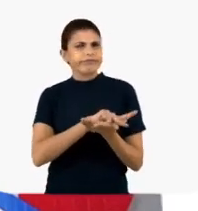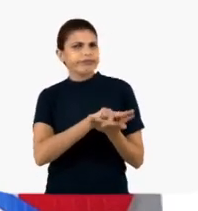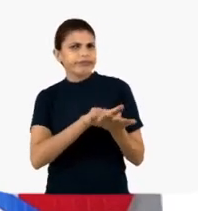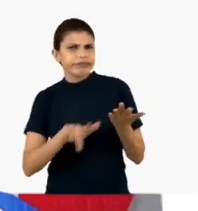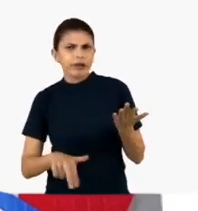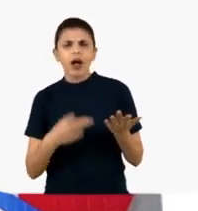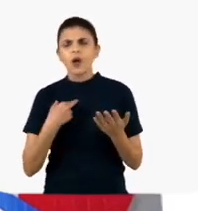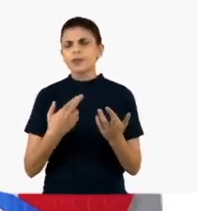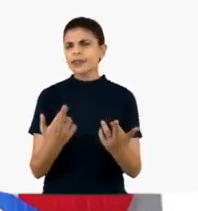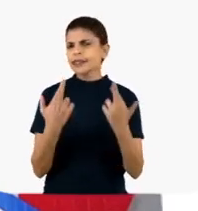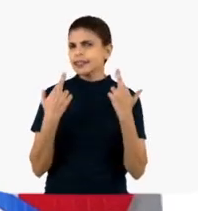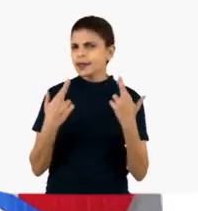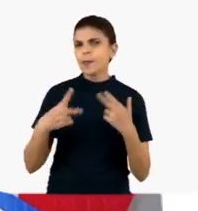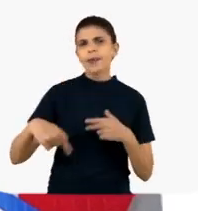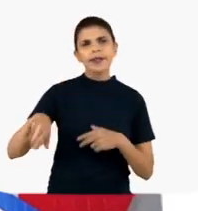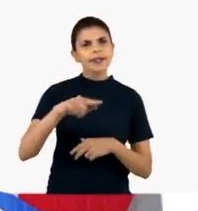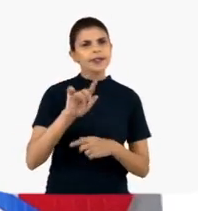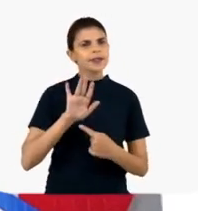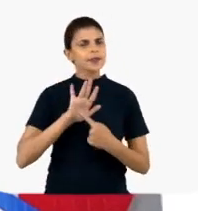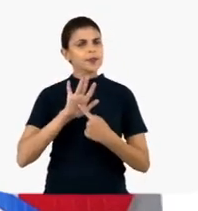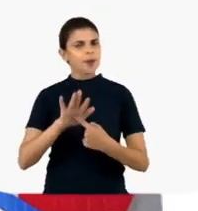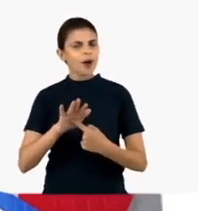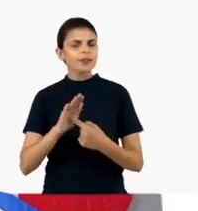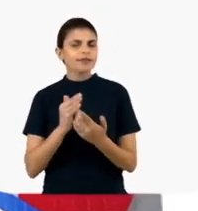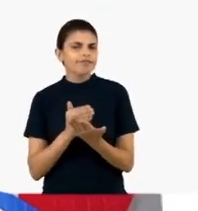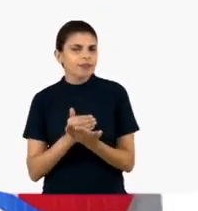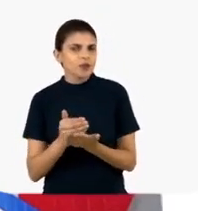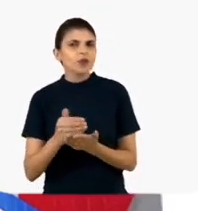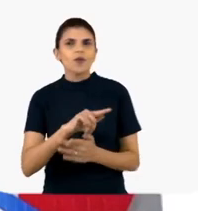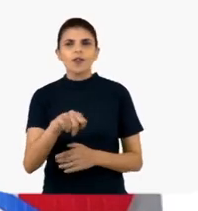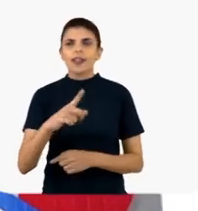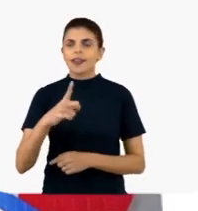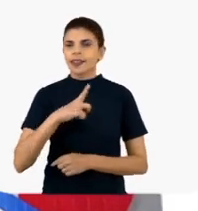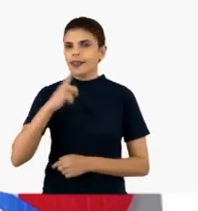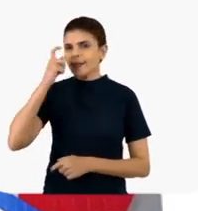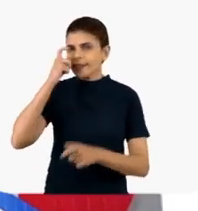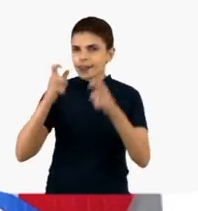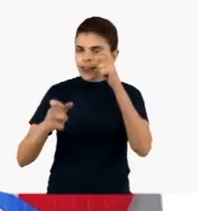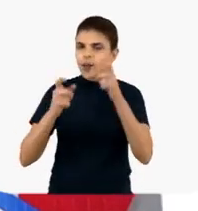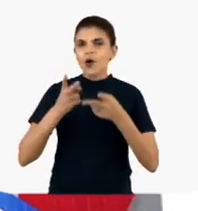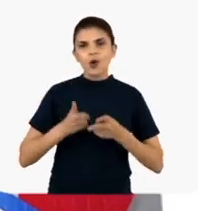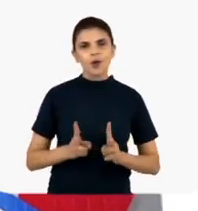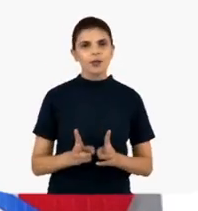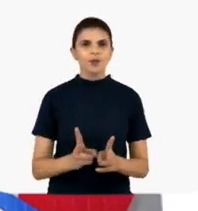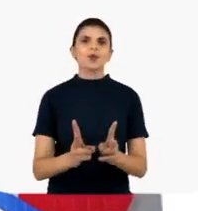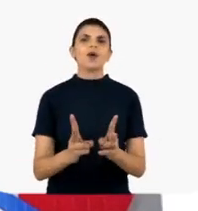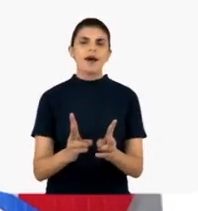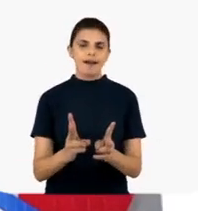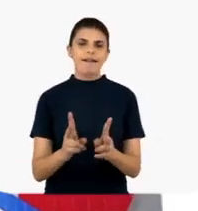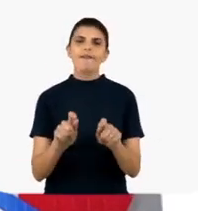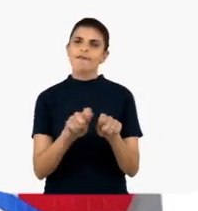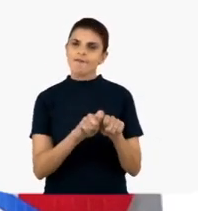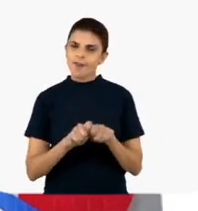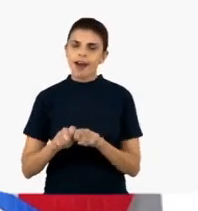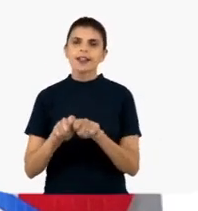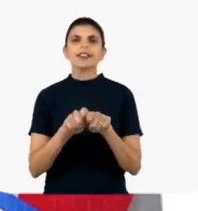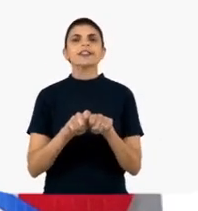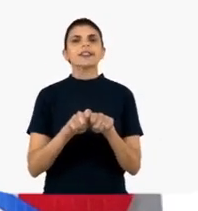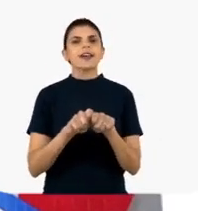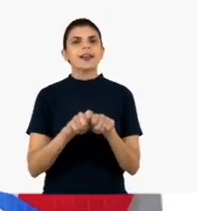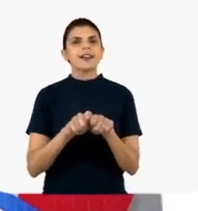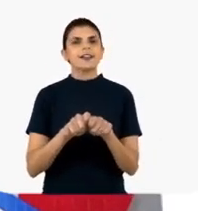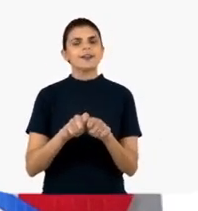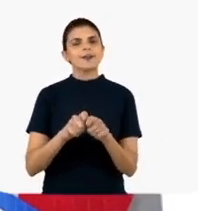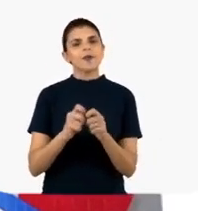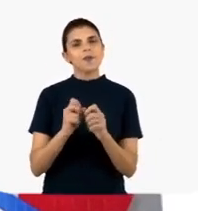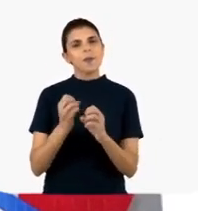Mas eu espero que com esta pequena introdução vocês tenham maior interesse em continuar com a